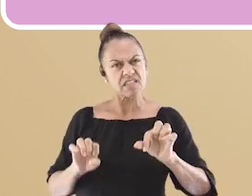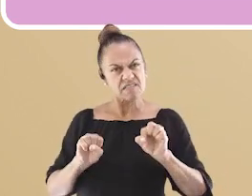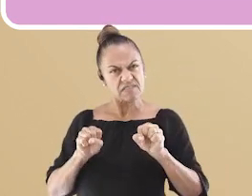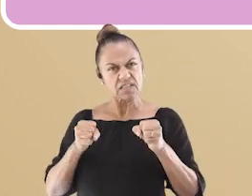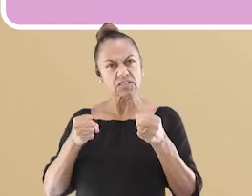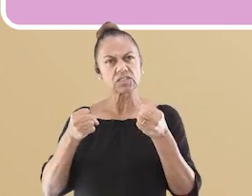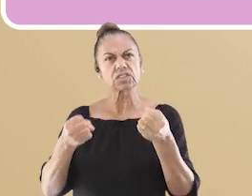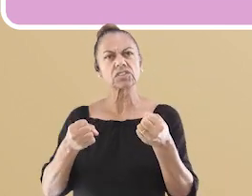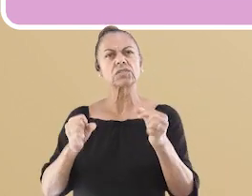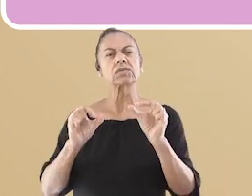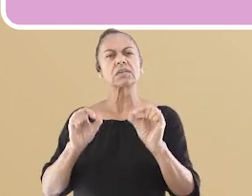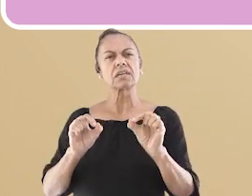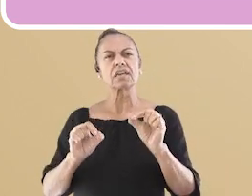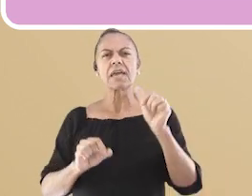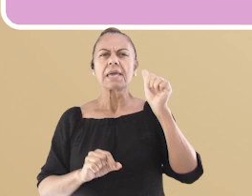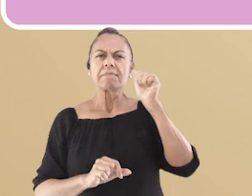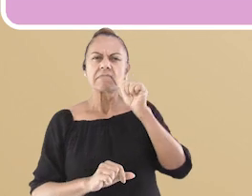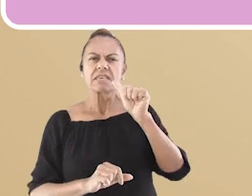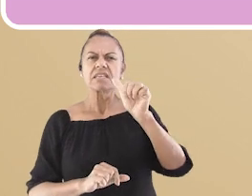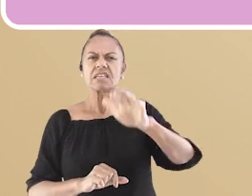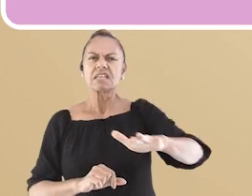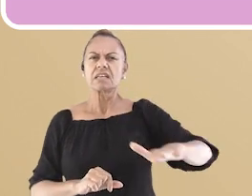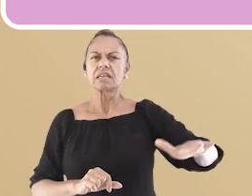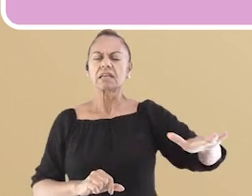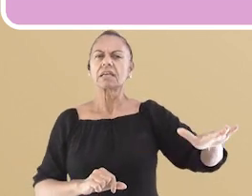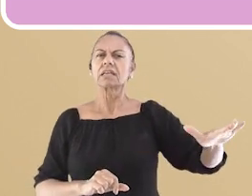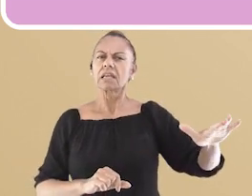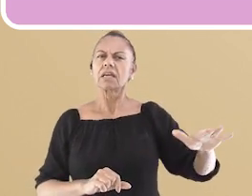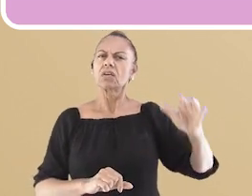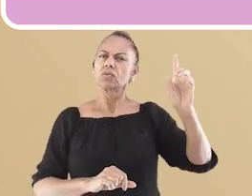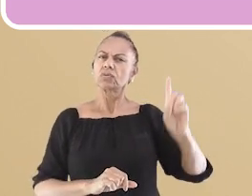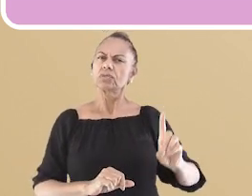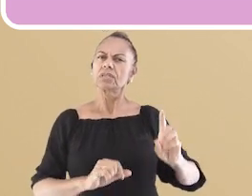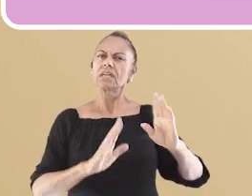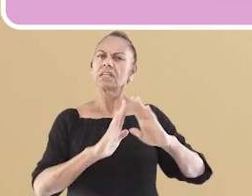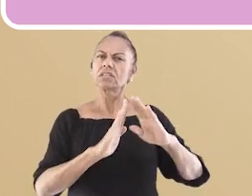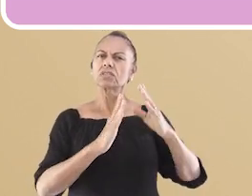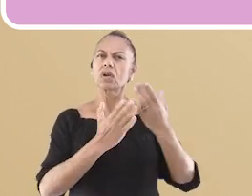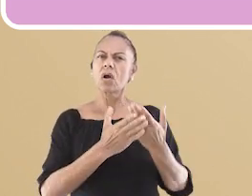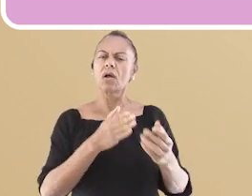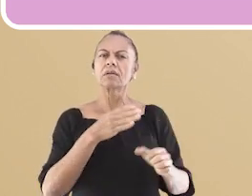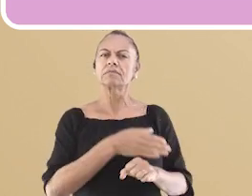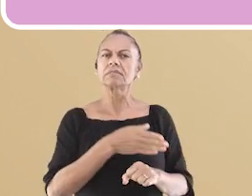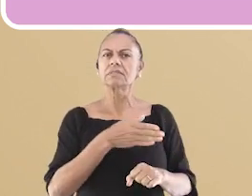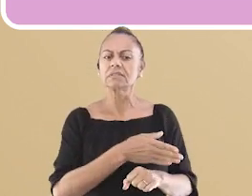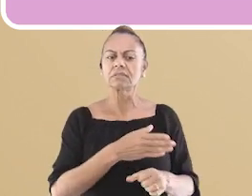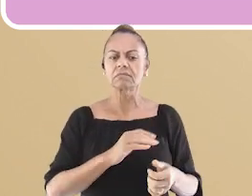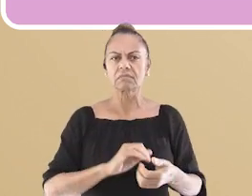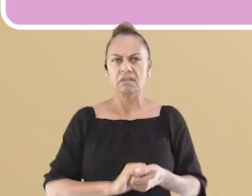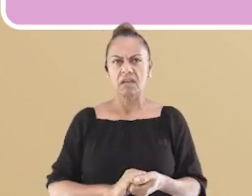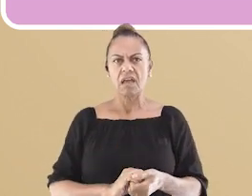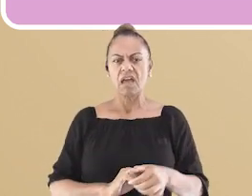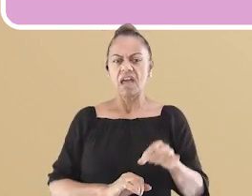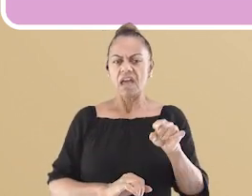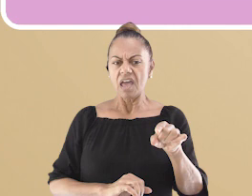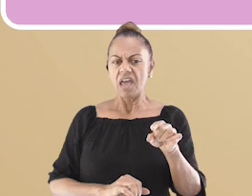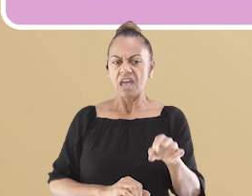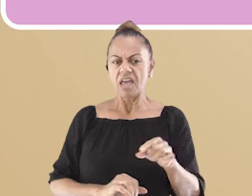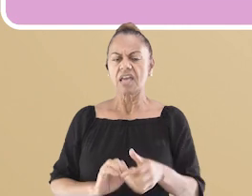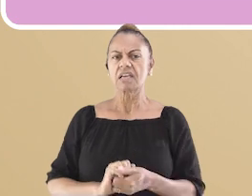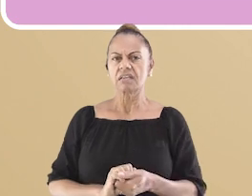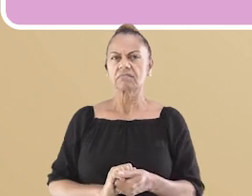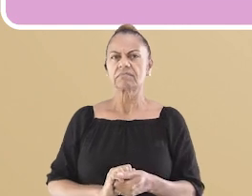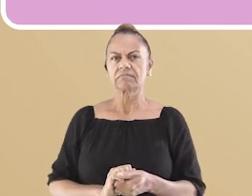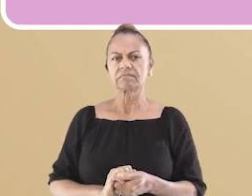de frequentar a escola. Ela foi vítima de um atentado do Talibã em outubro de 2012,